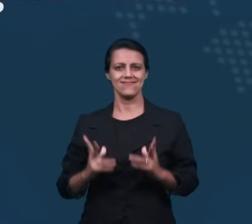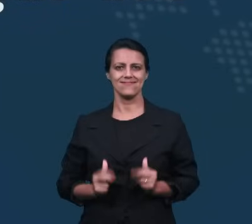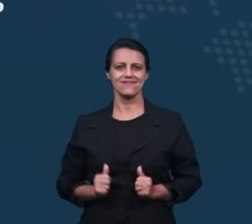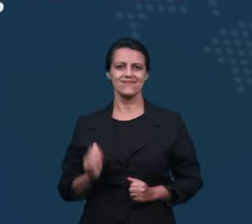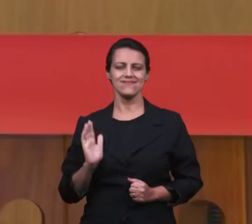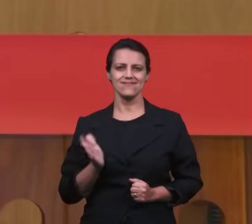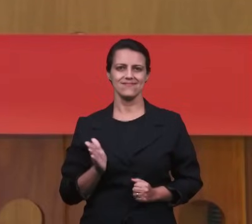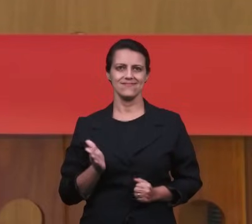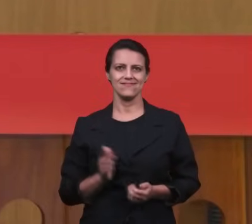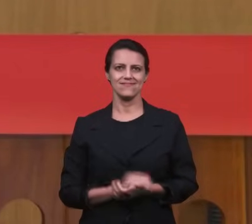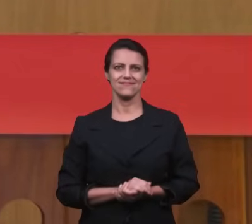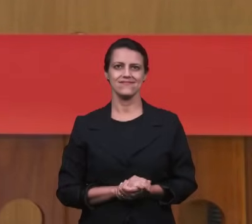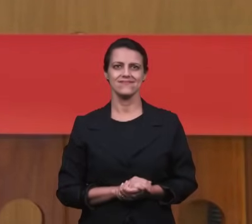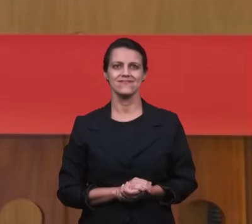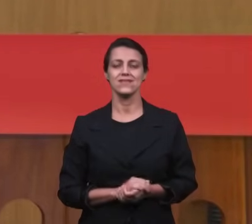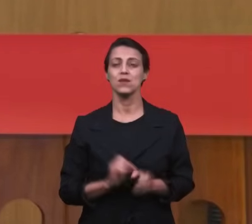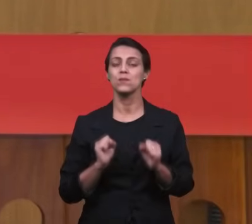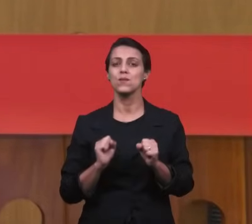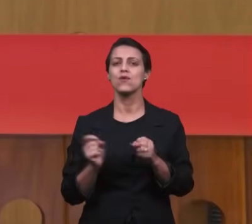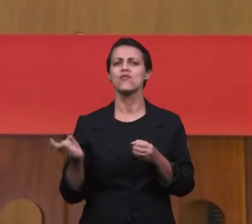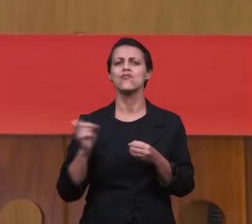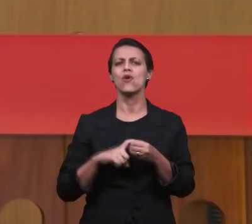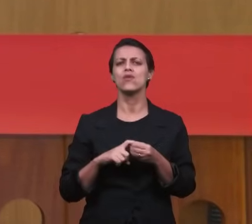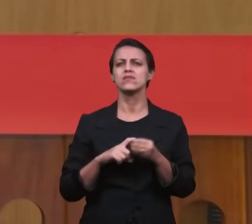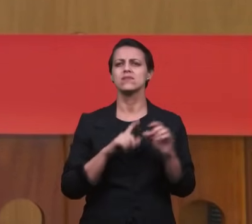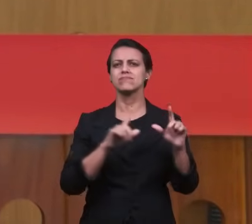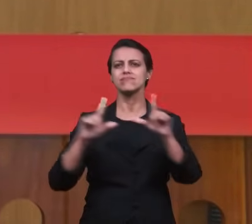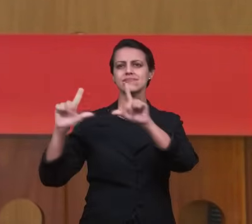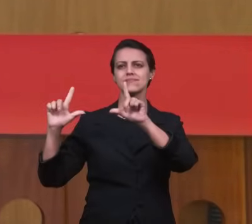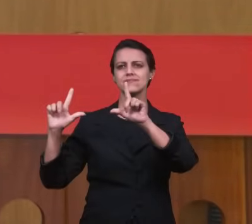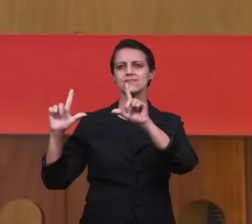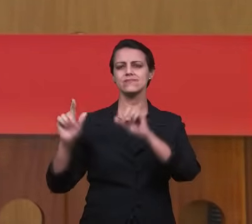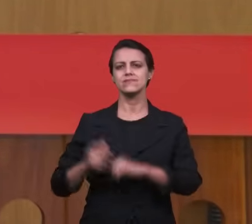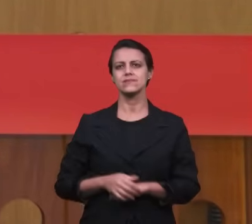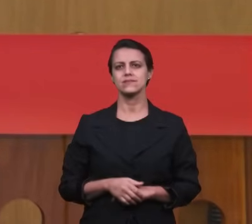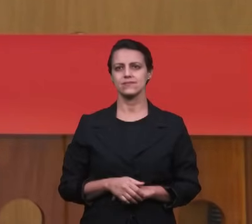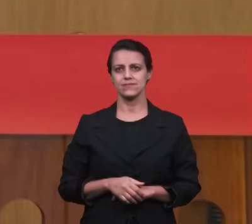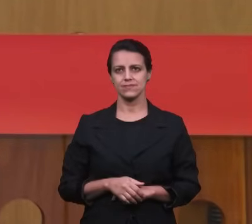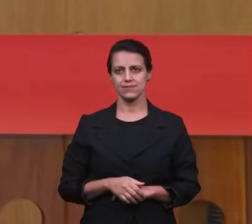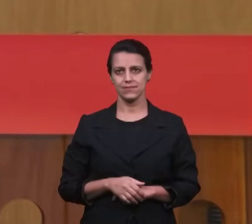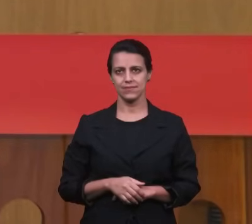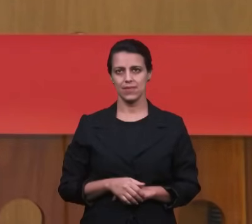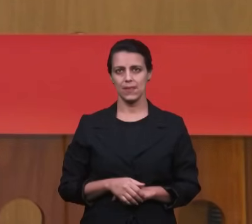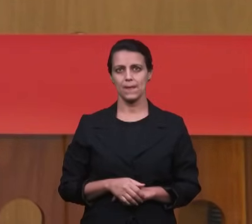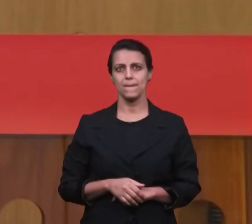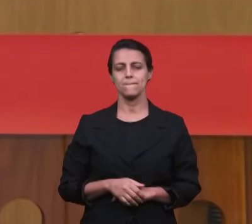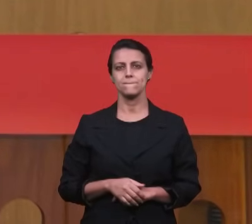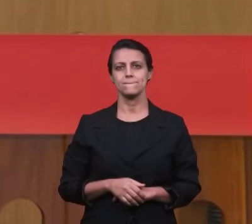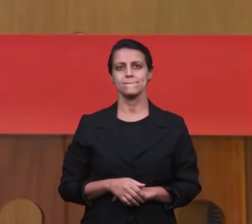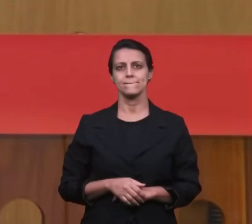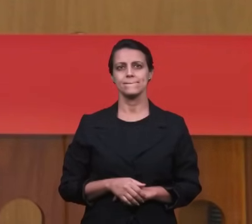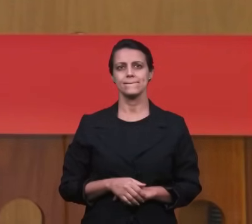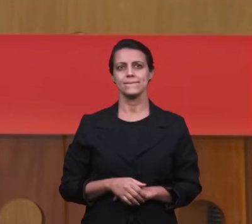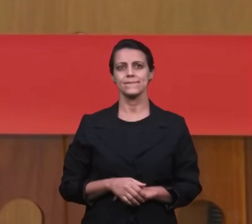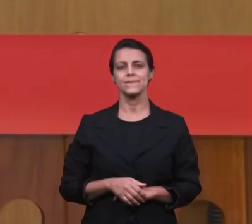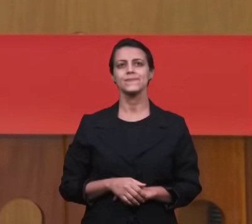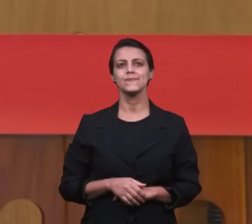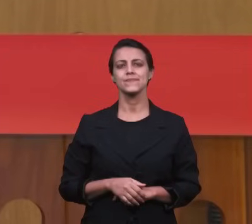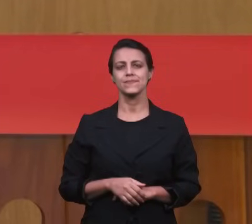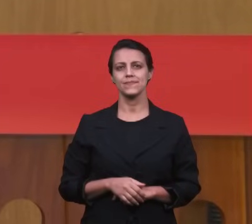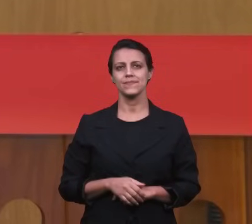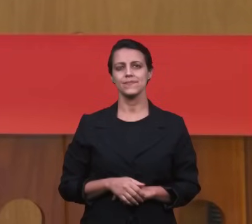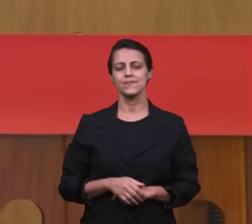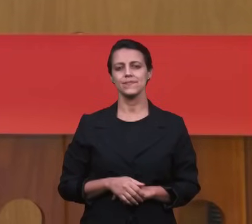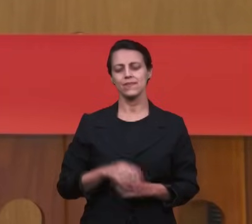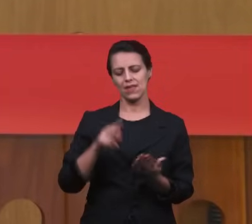pode voltar o quadro anterior. Muito bem. Quando você lê no